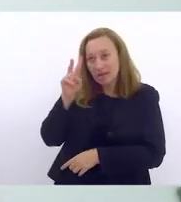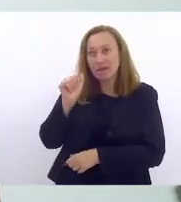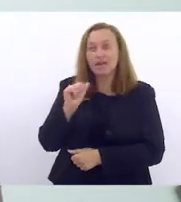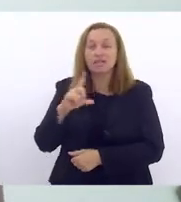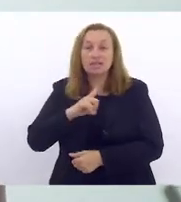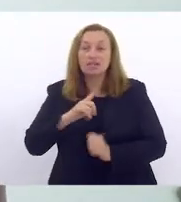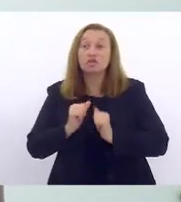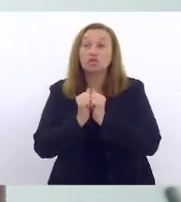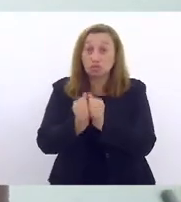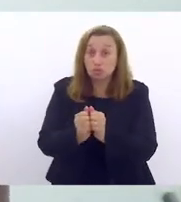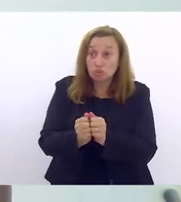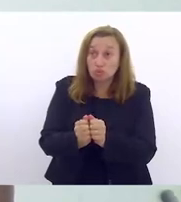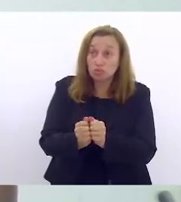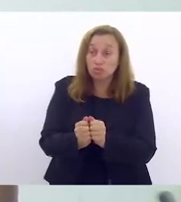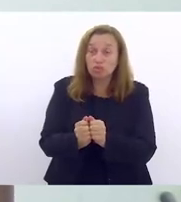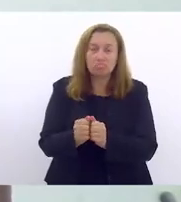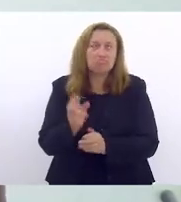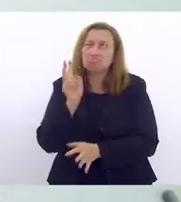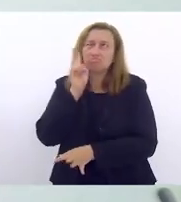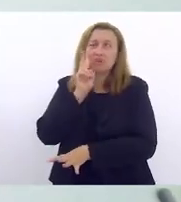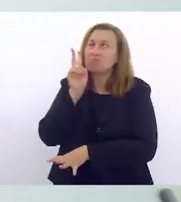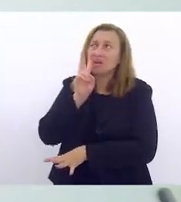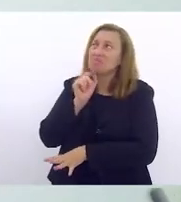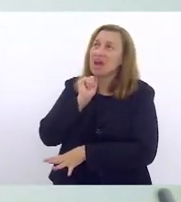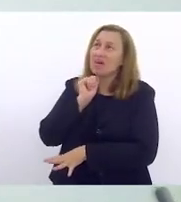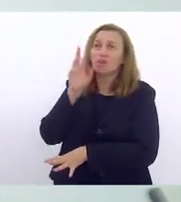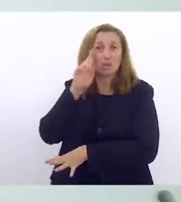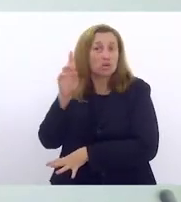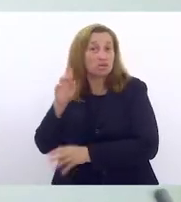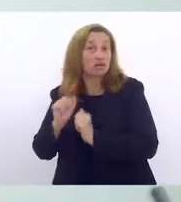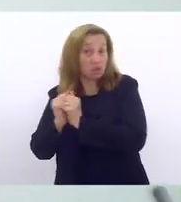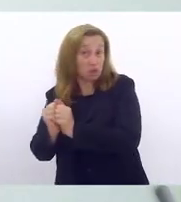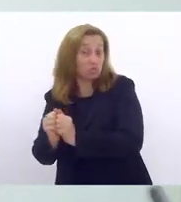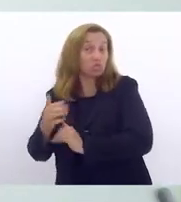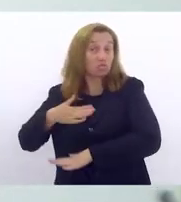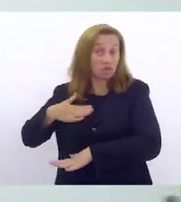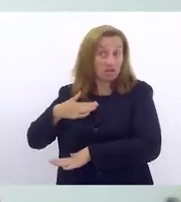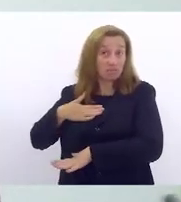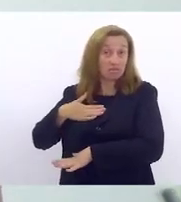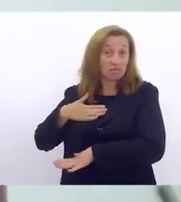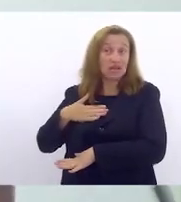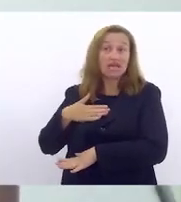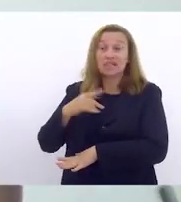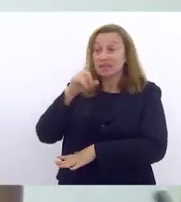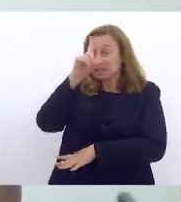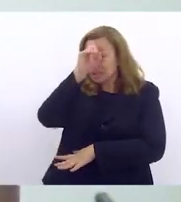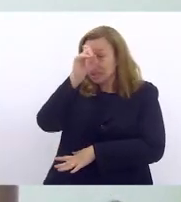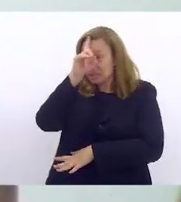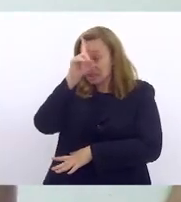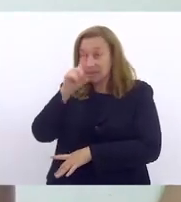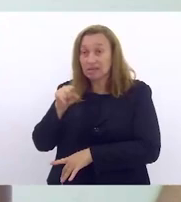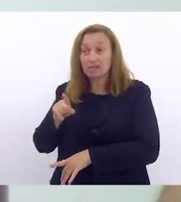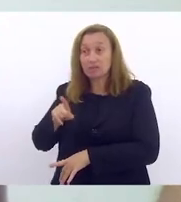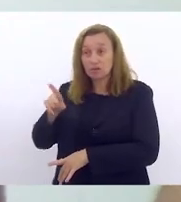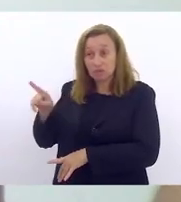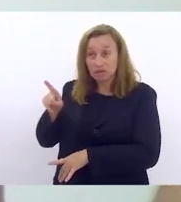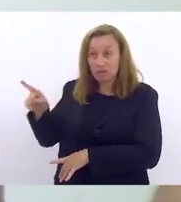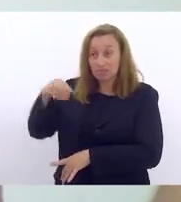esteve juntas, não me recordava que o senhor estava lá na maternidade Mariana Crioula, mas foi a primeira